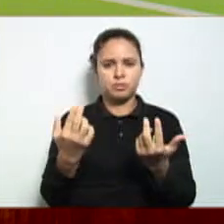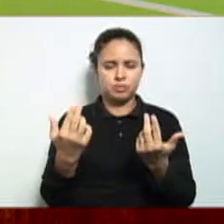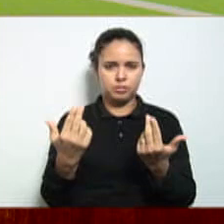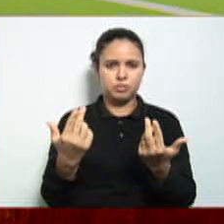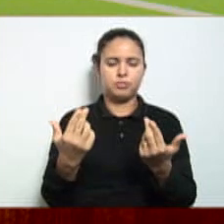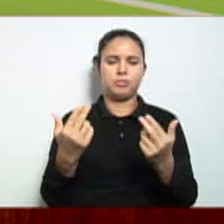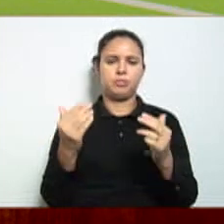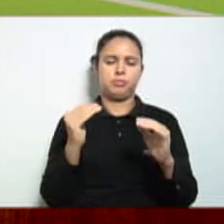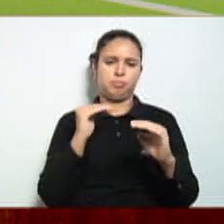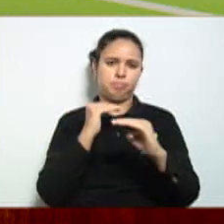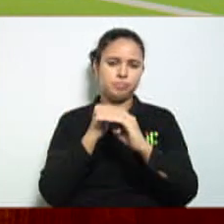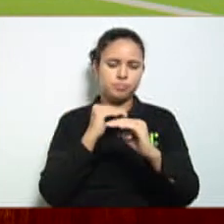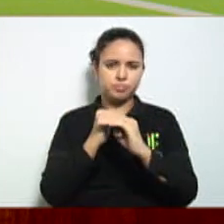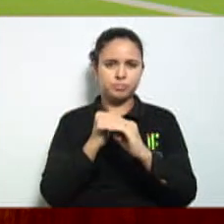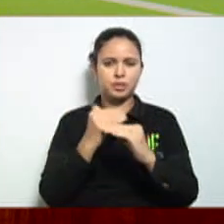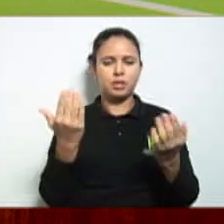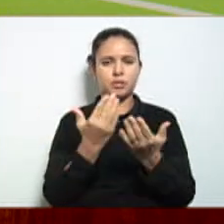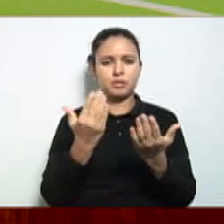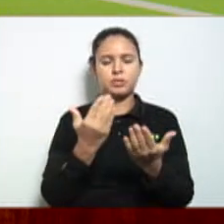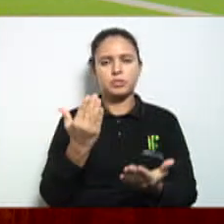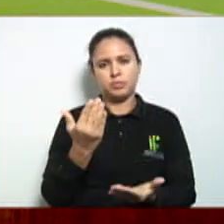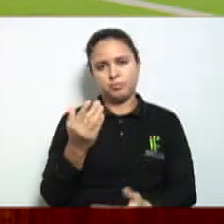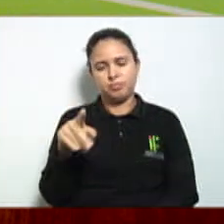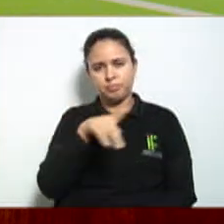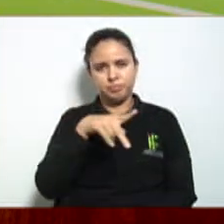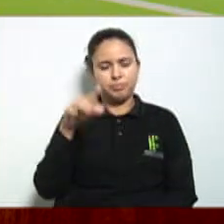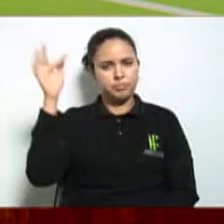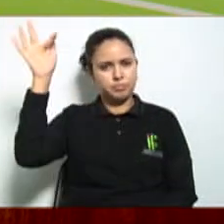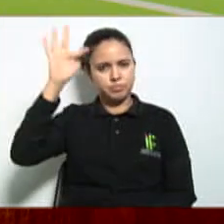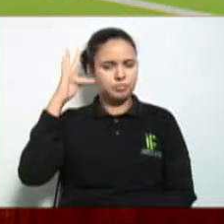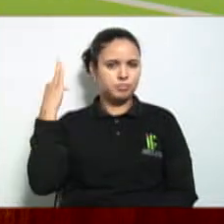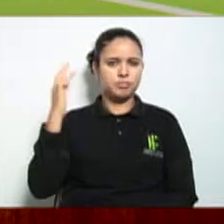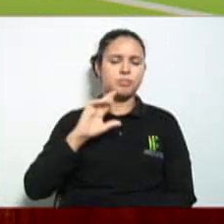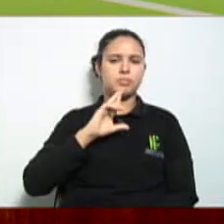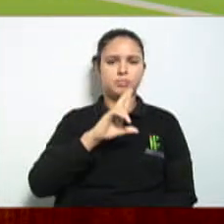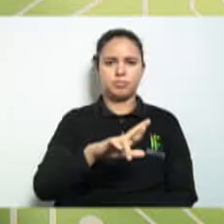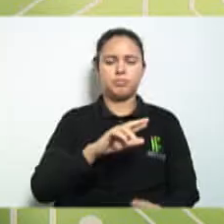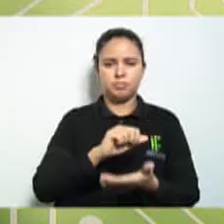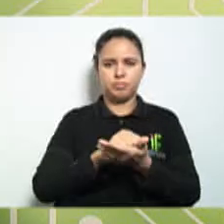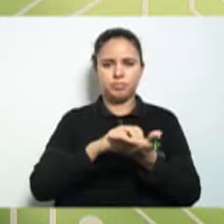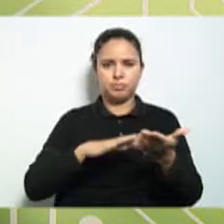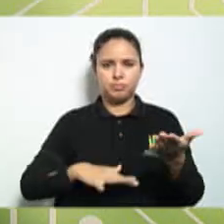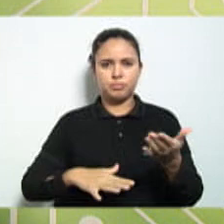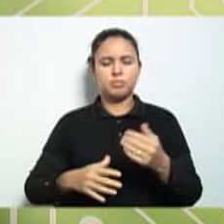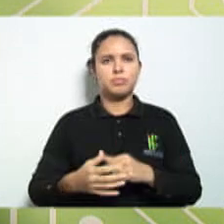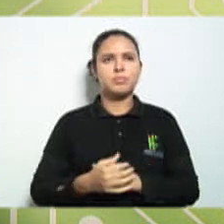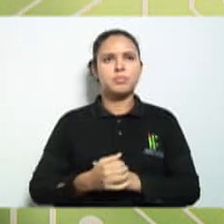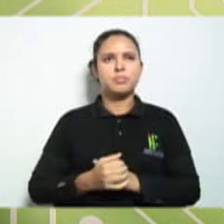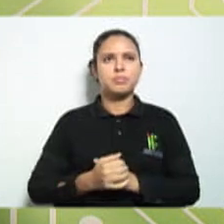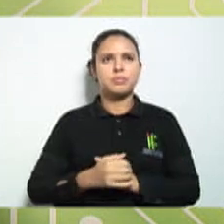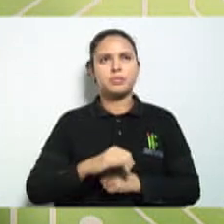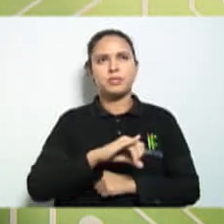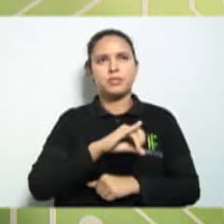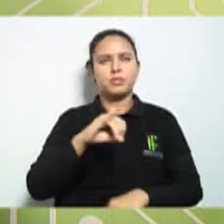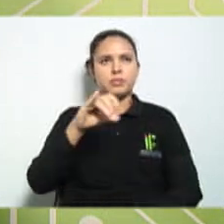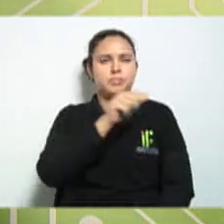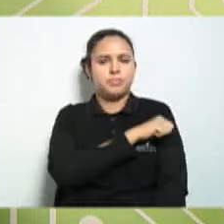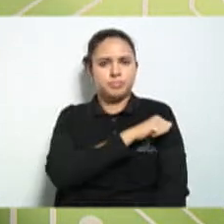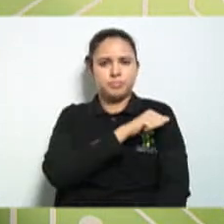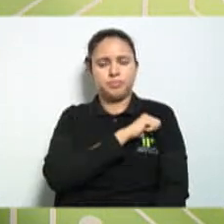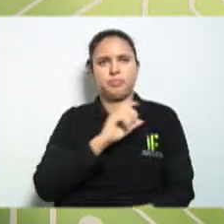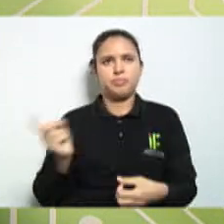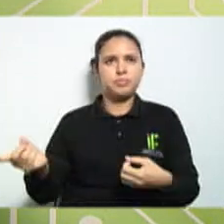ambos. Eu vou passar agora para a professora Fernanda, para ela fazer a correção das atividades. Ok. Olá, alunos.